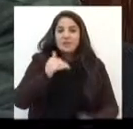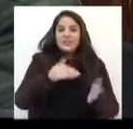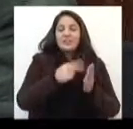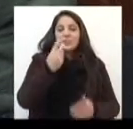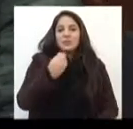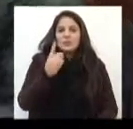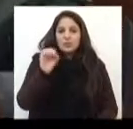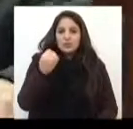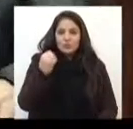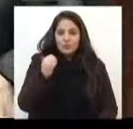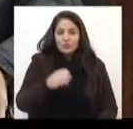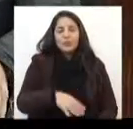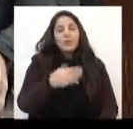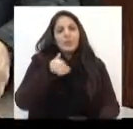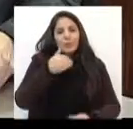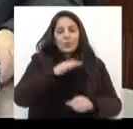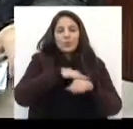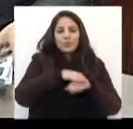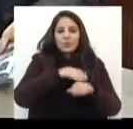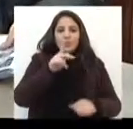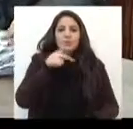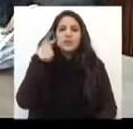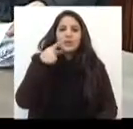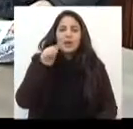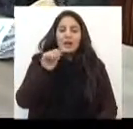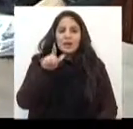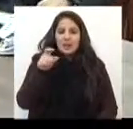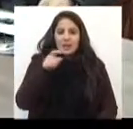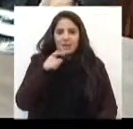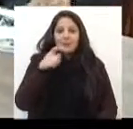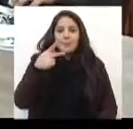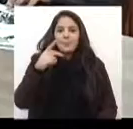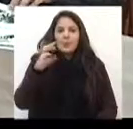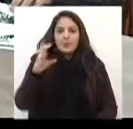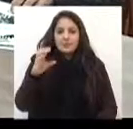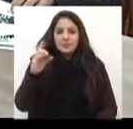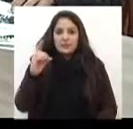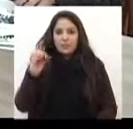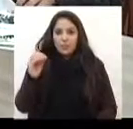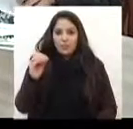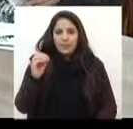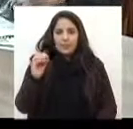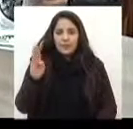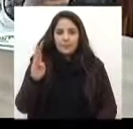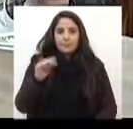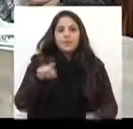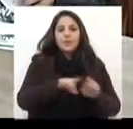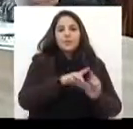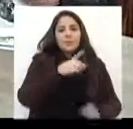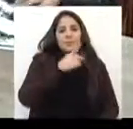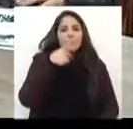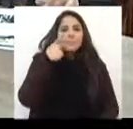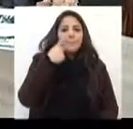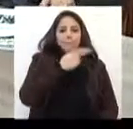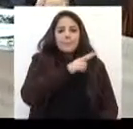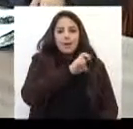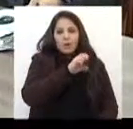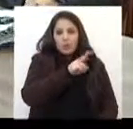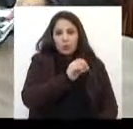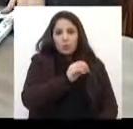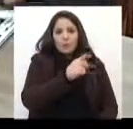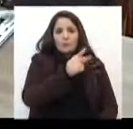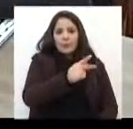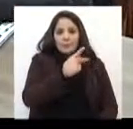2018. Então, eu conversei com o vereador Alex Necker, do PCdoB, e também o vereador Paulo Pontual, do PP, fazendo